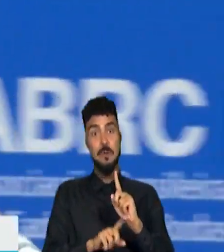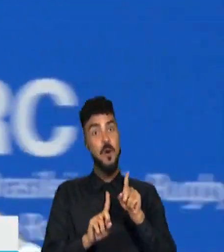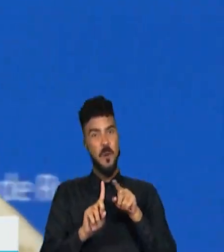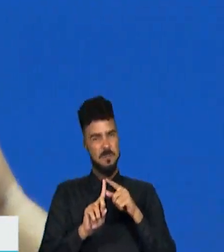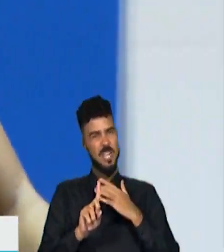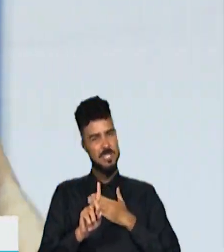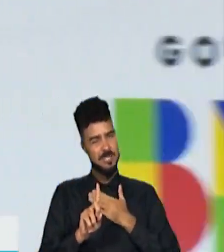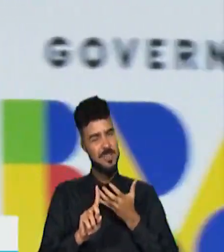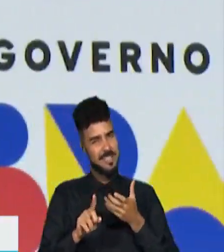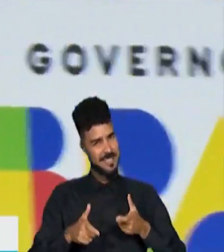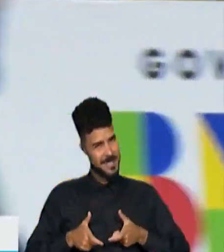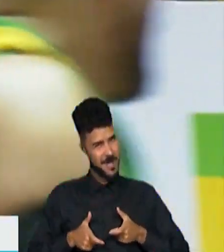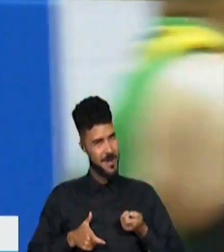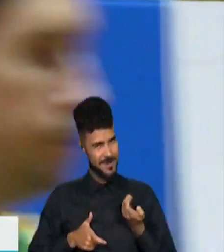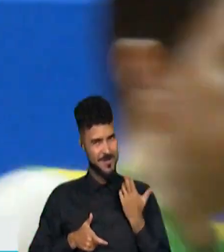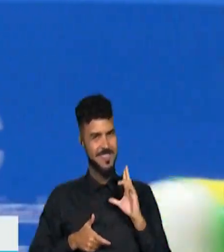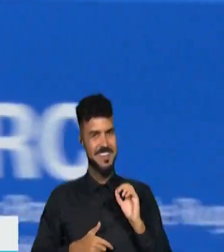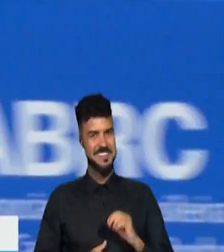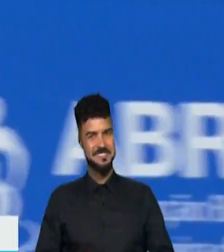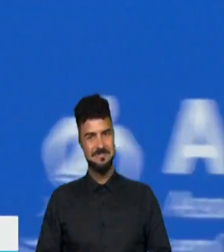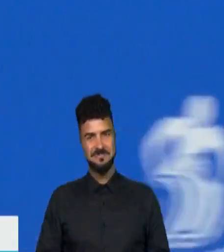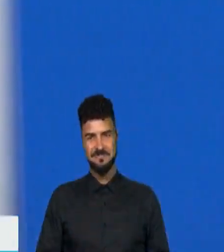objetivo é a medalha de ouro.